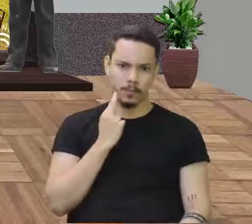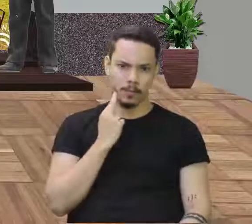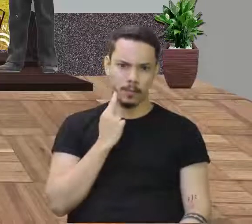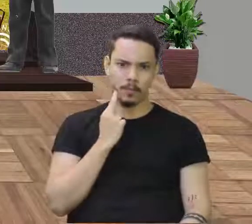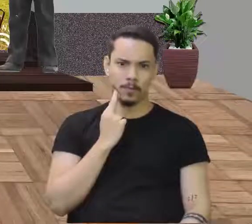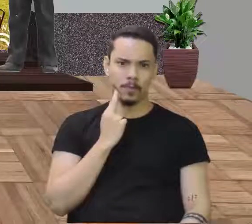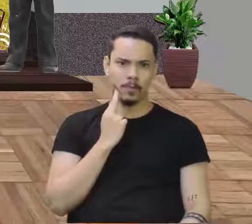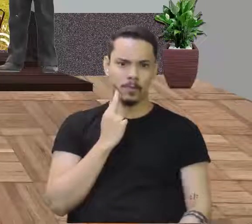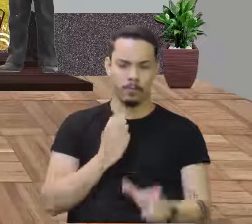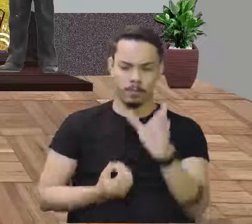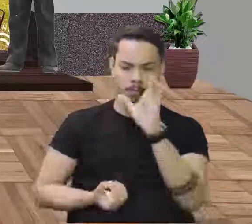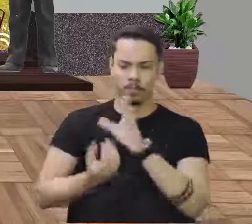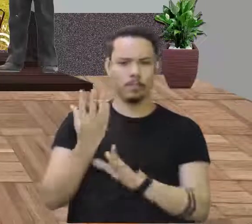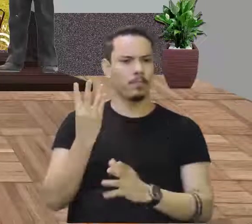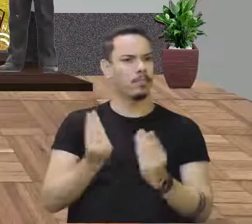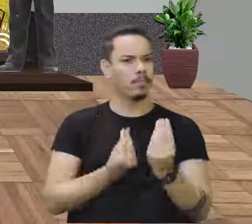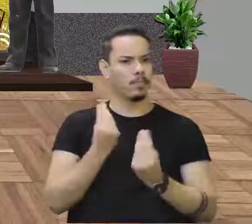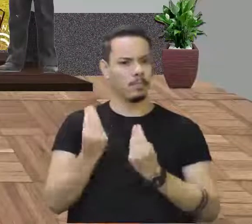foi formada por